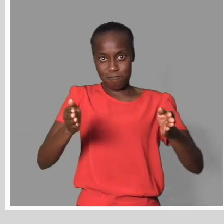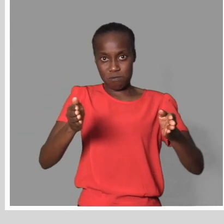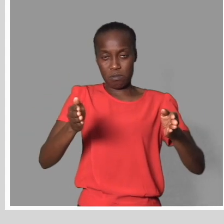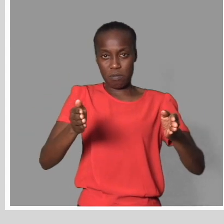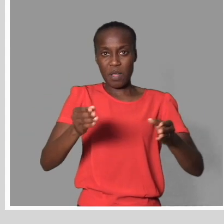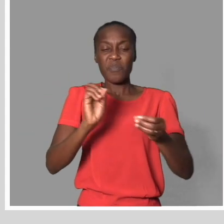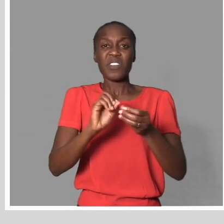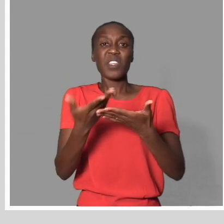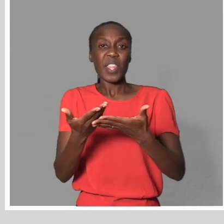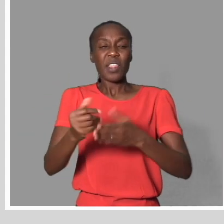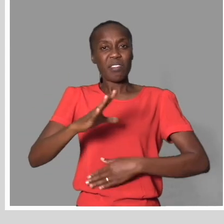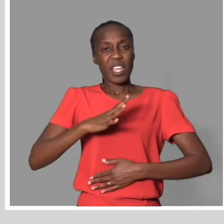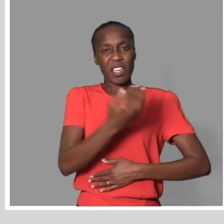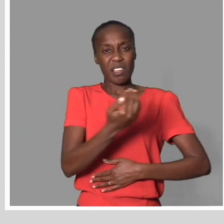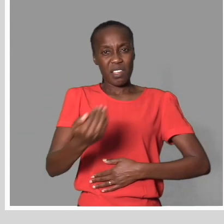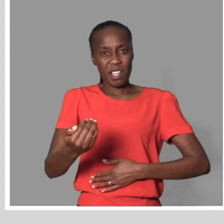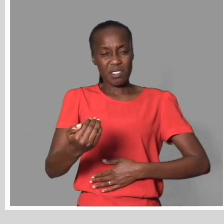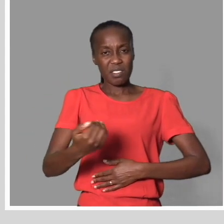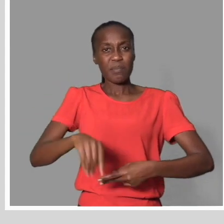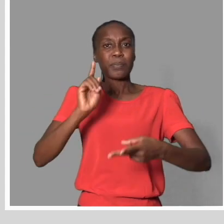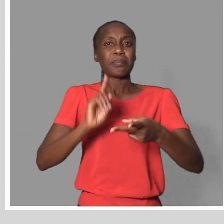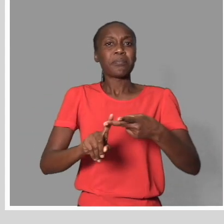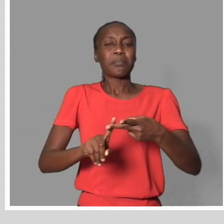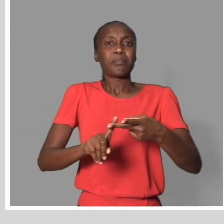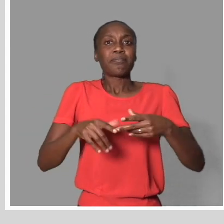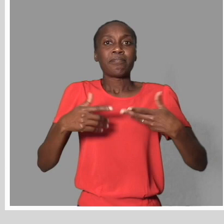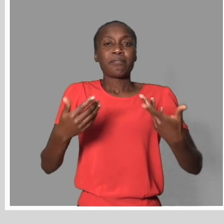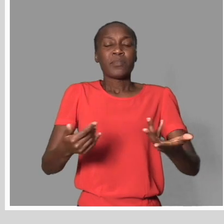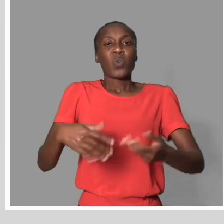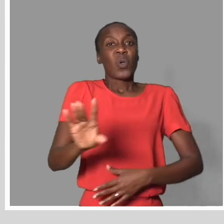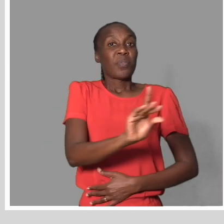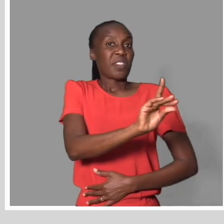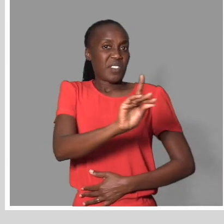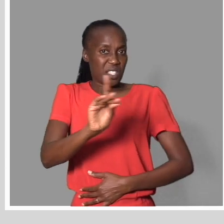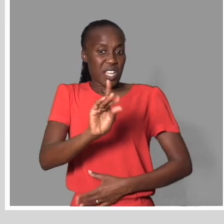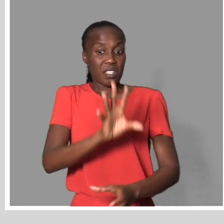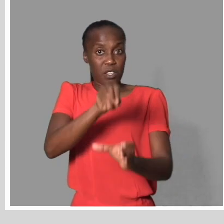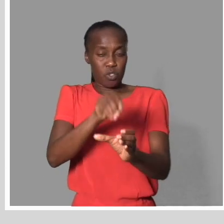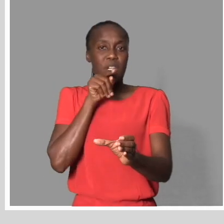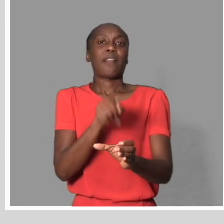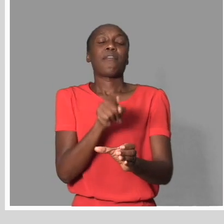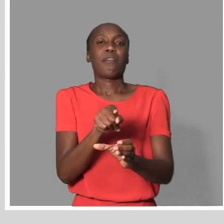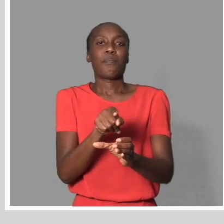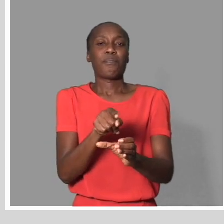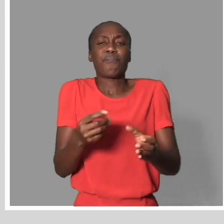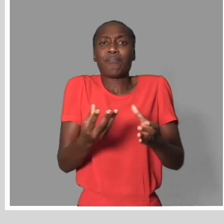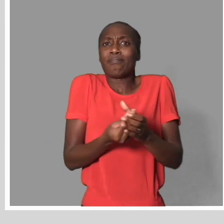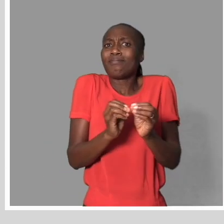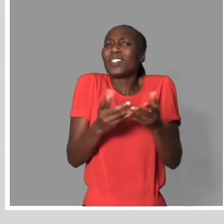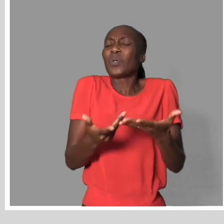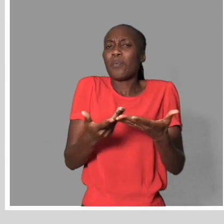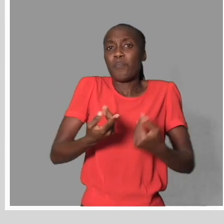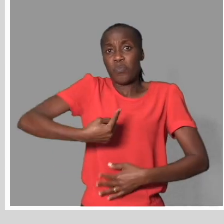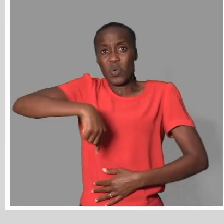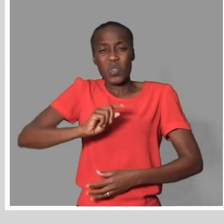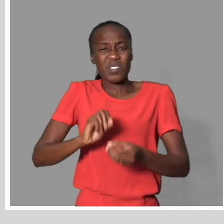nossas turmas normais, também temos lá crianças com a necessidade de educadores especiais. O que nós temos feito,